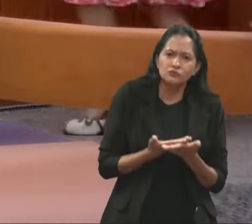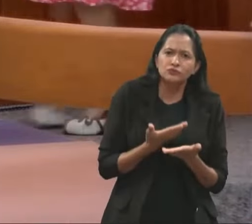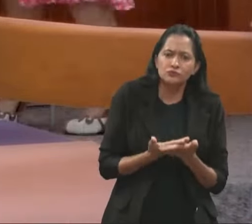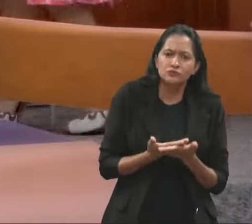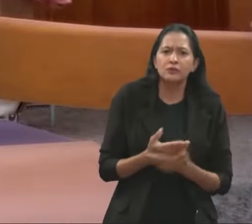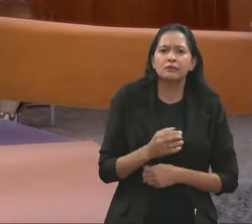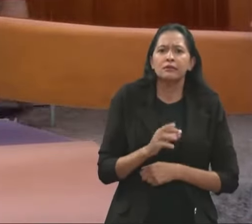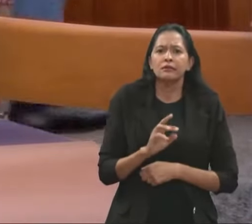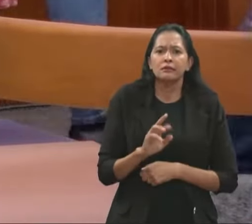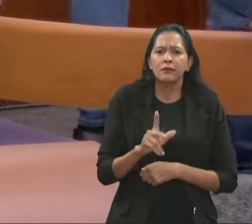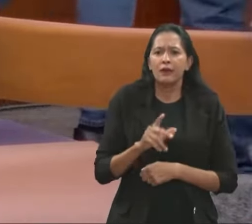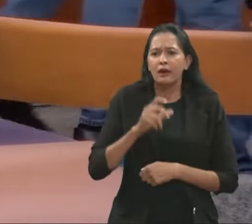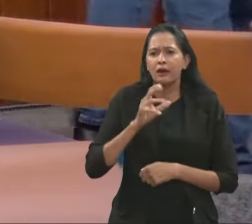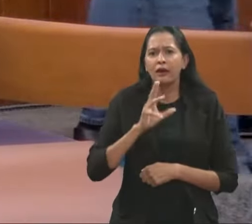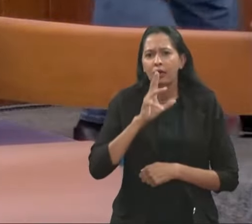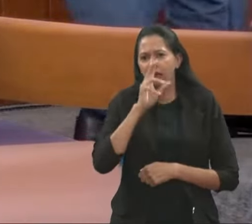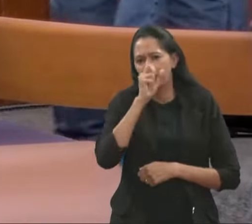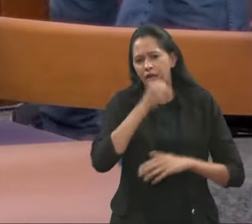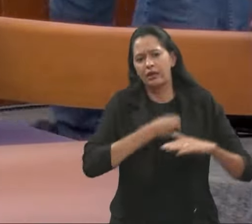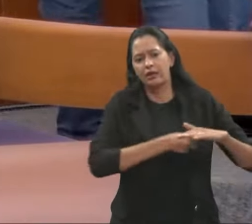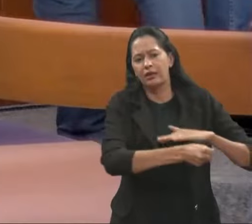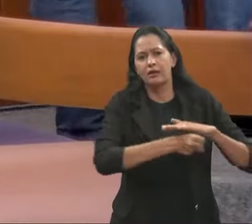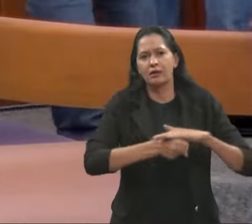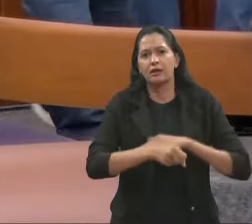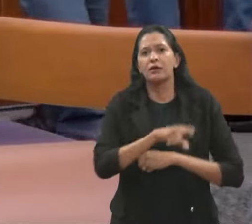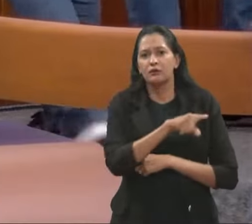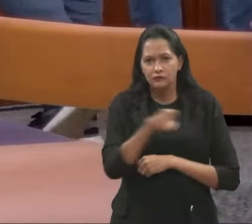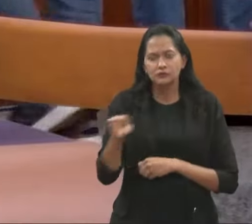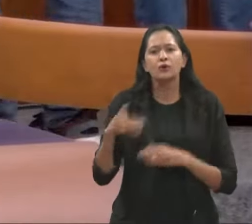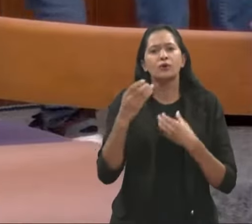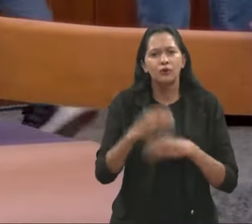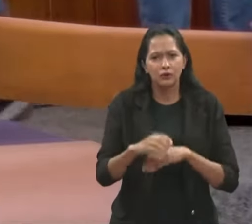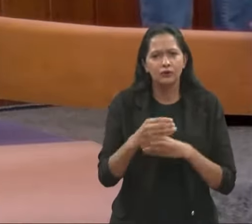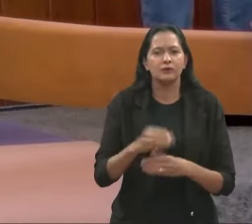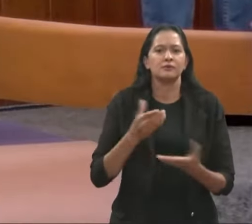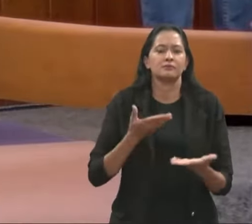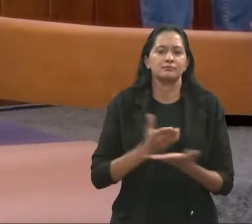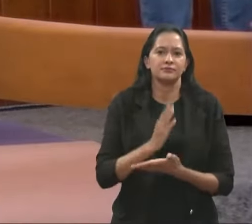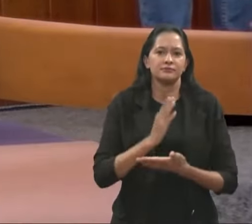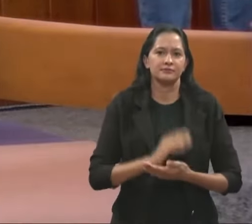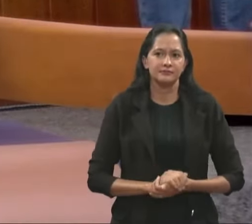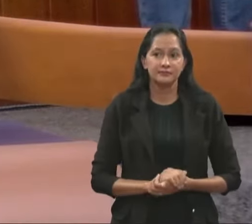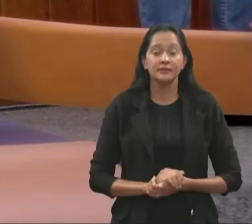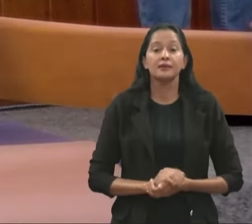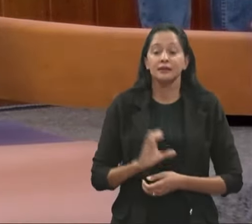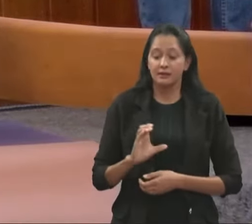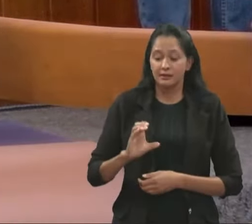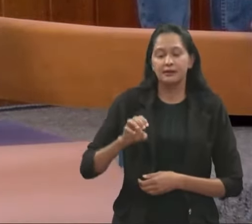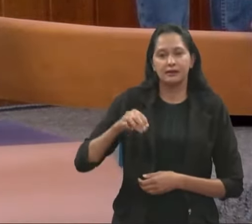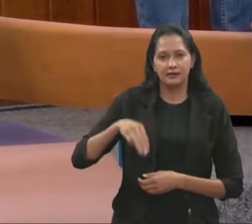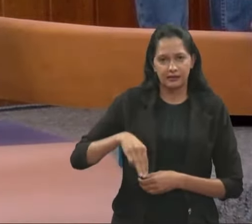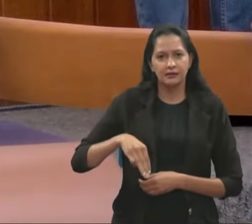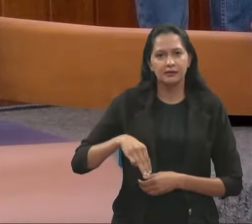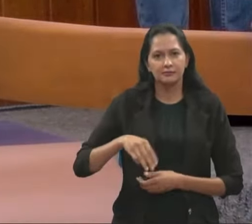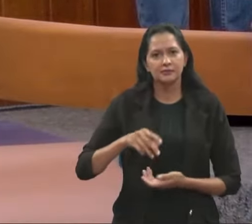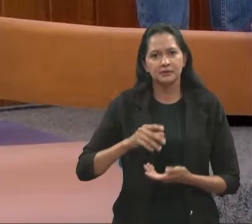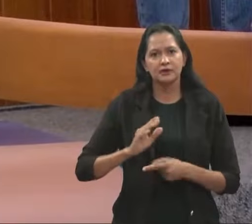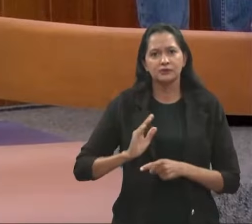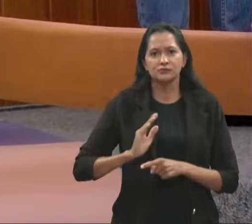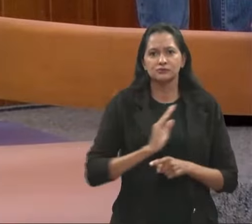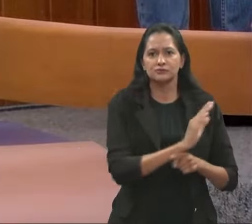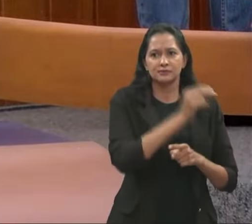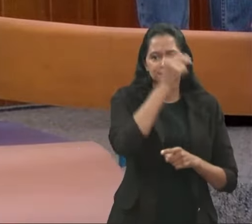colocados pelas portas do fundo, não. Vocês entrou pela porta da frente. E a Câmara Municipal vai ajudar o prefeito a achar uma